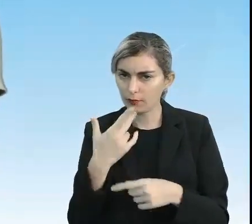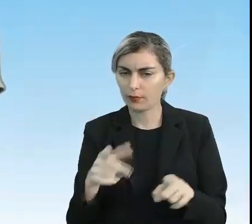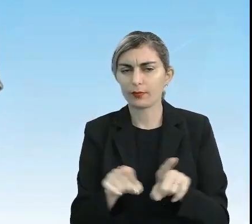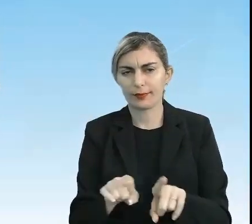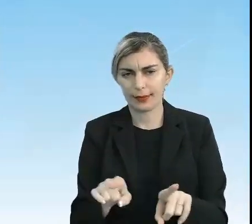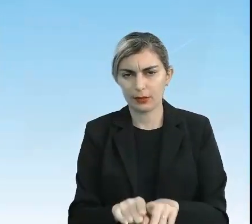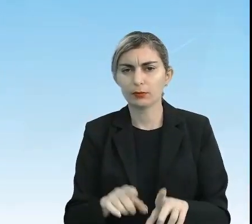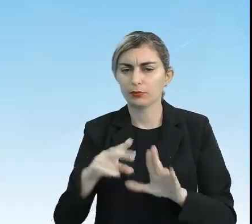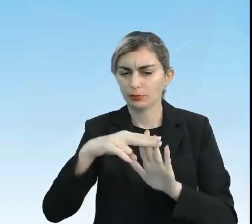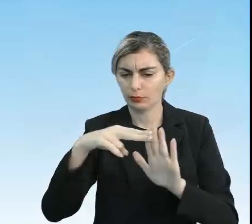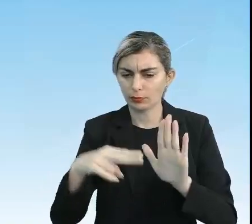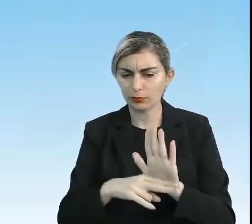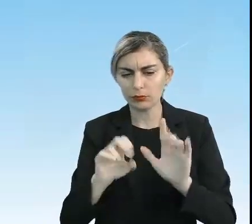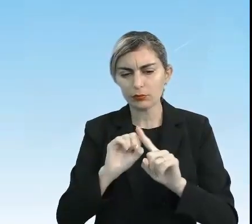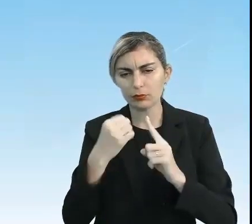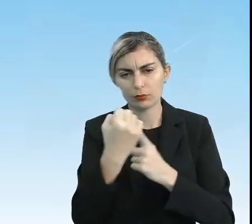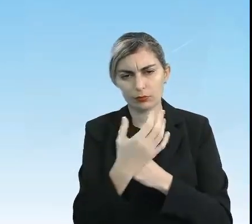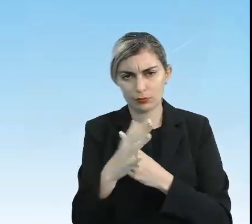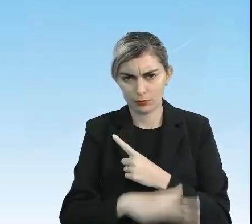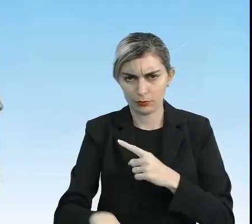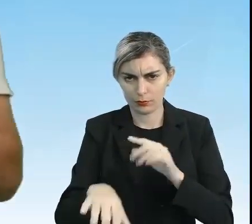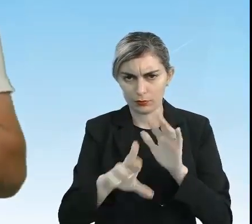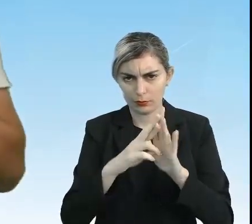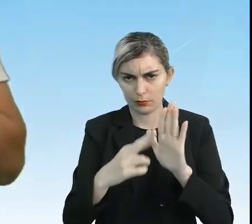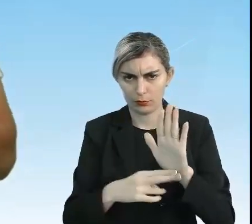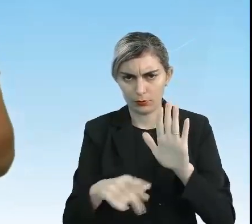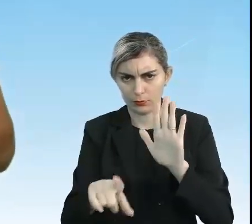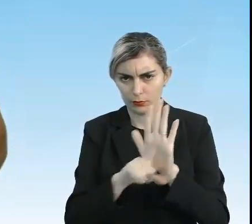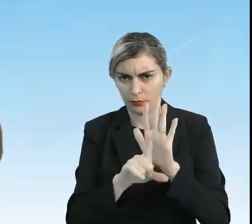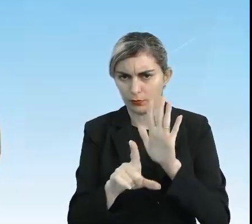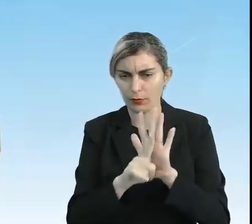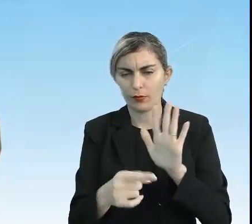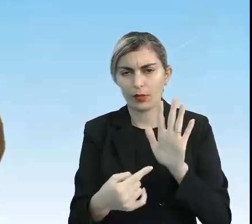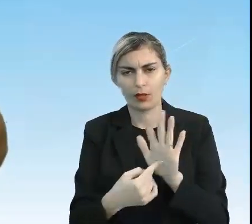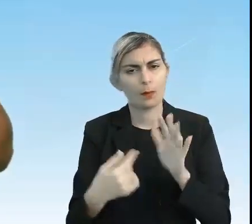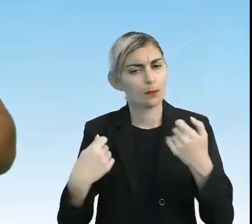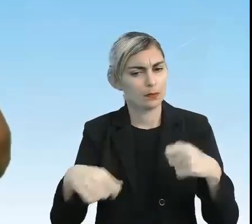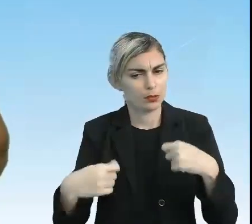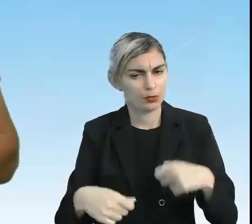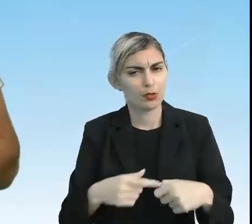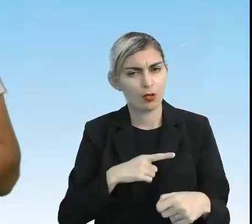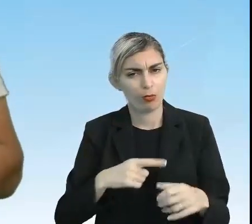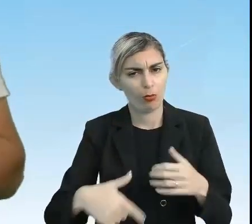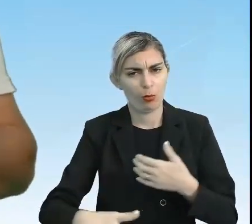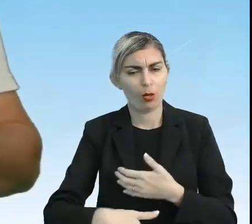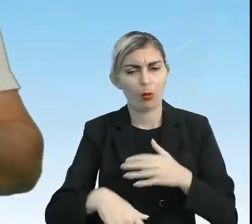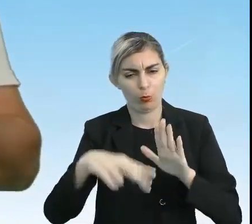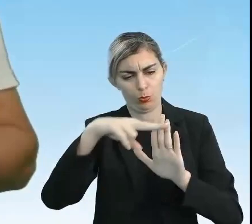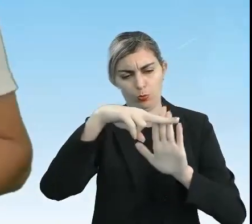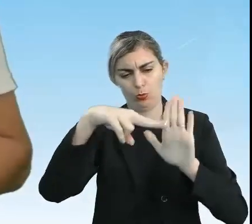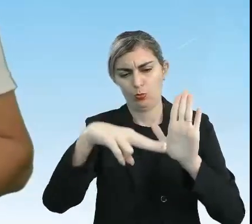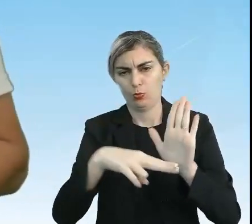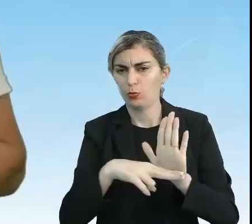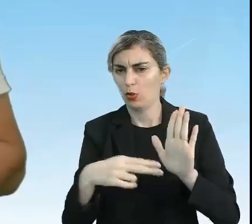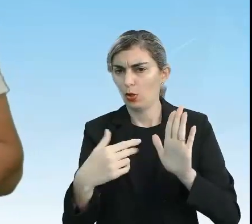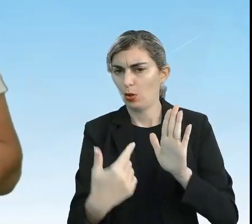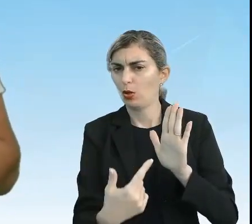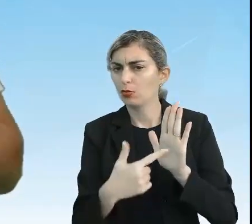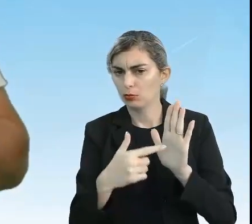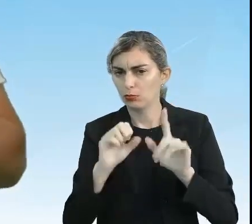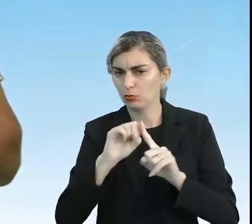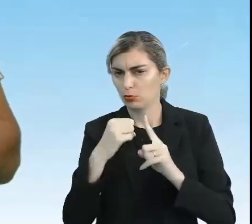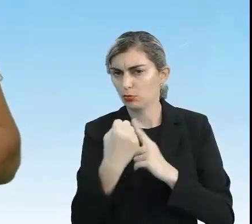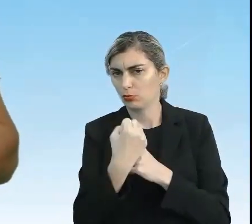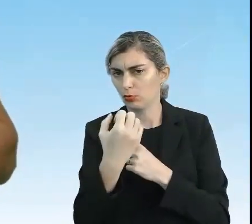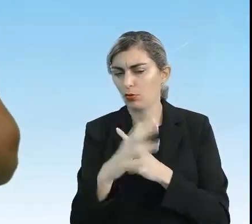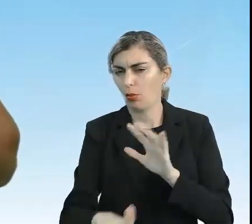Sim, as normas sociais, elas são muito importantes porque nós precisamos ter uma norma social, uma forma de existência